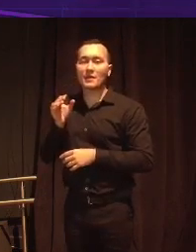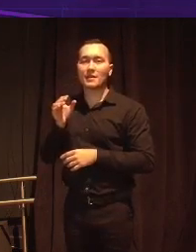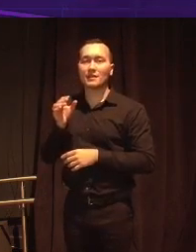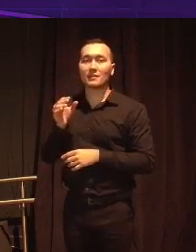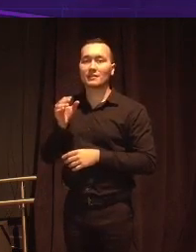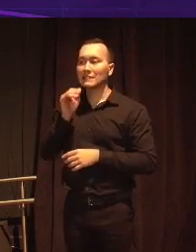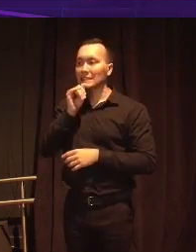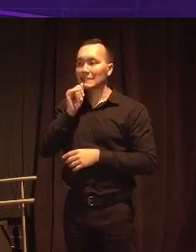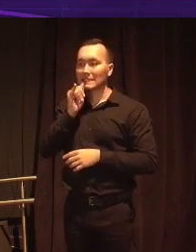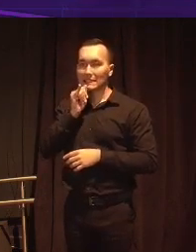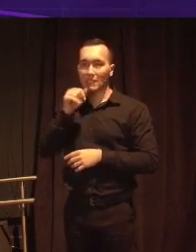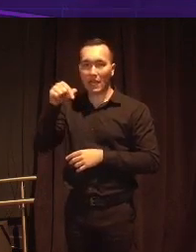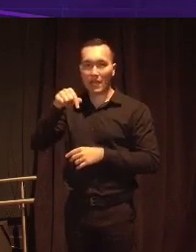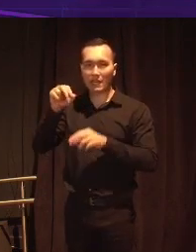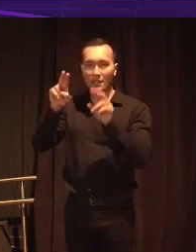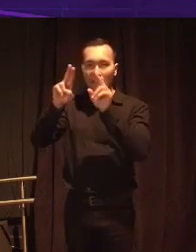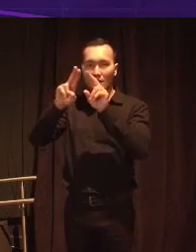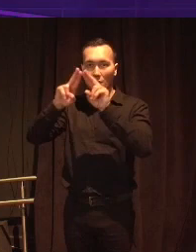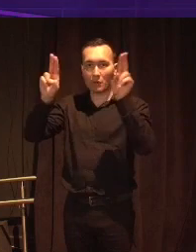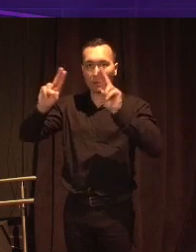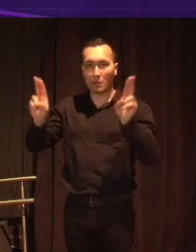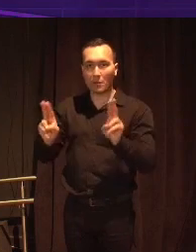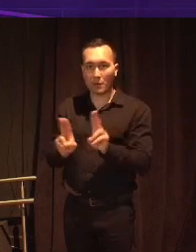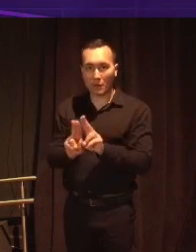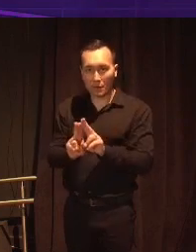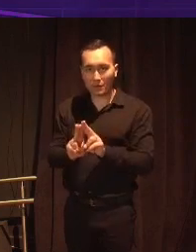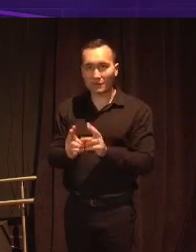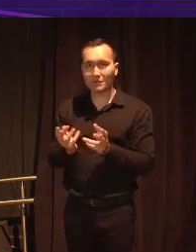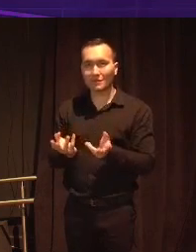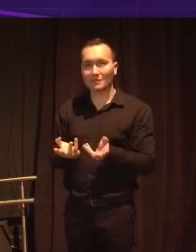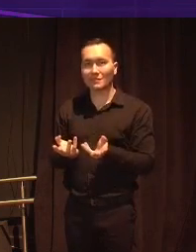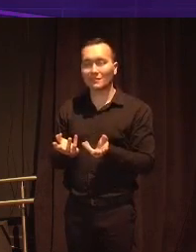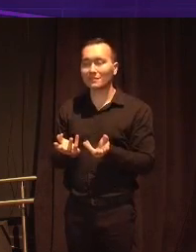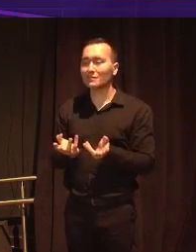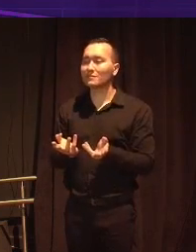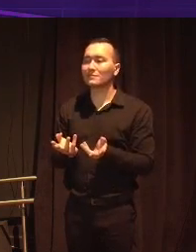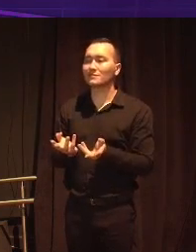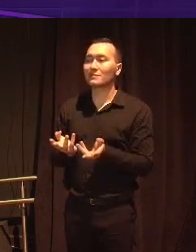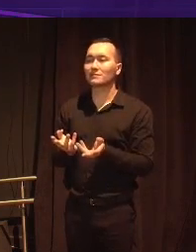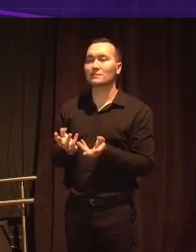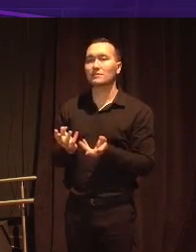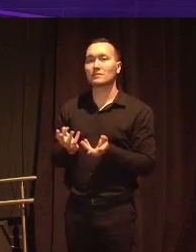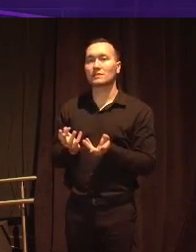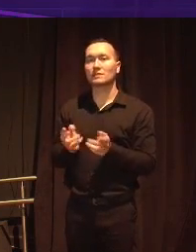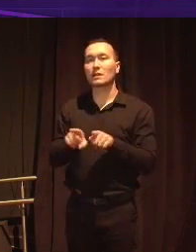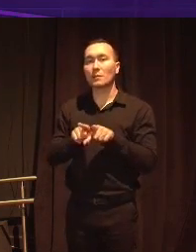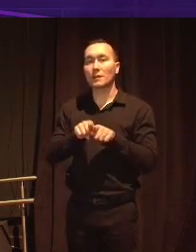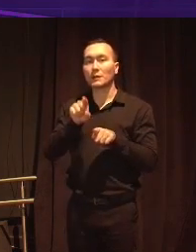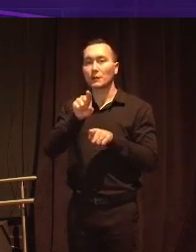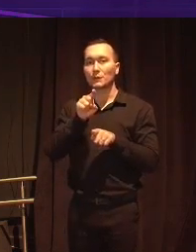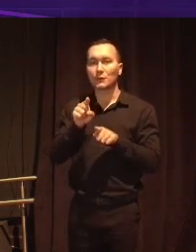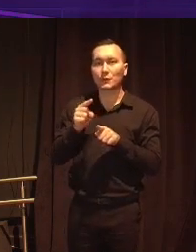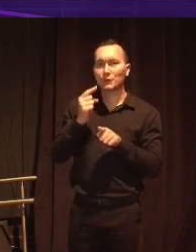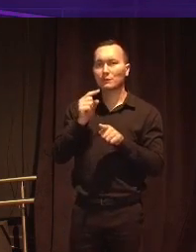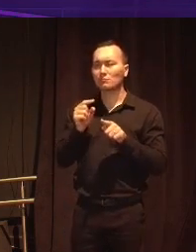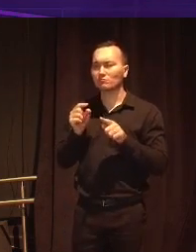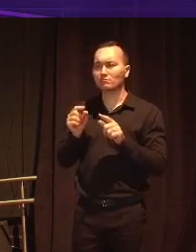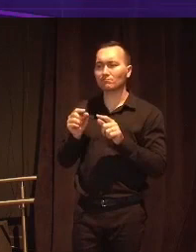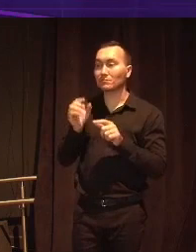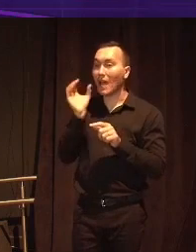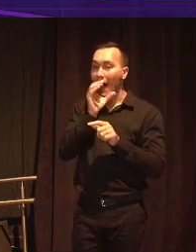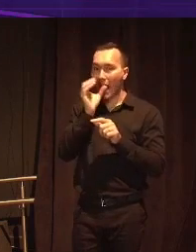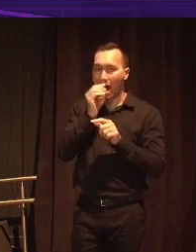da Natura, tem que ter esse dinamismo, né? Então, o engessado acaba se quebrando aí no meio de